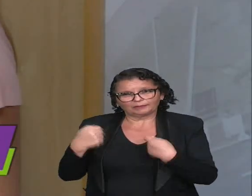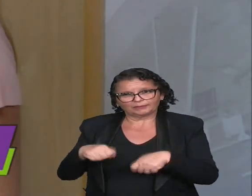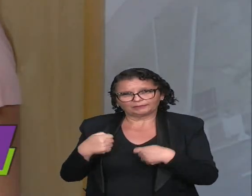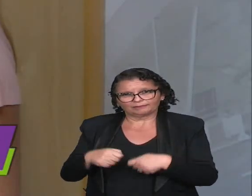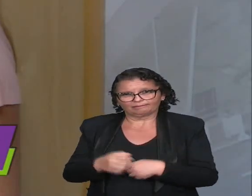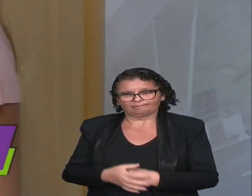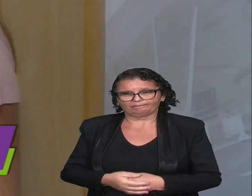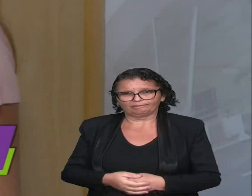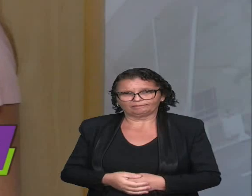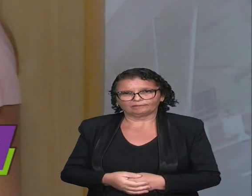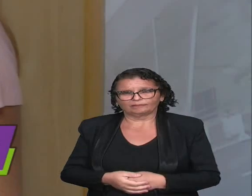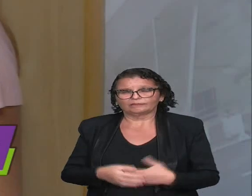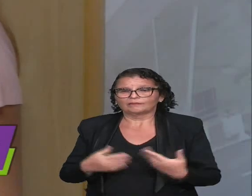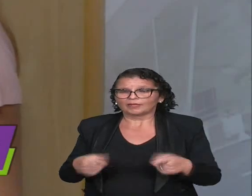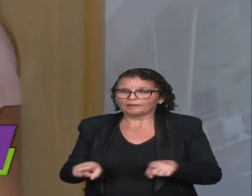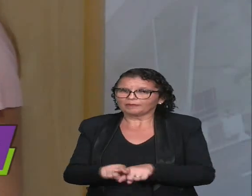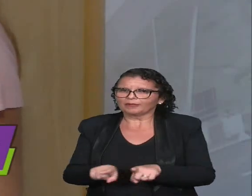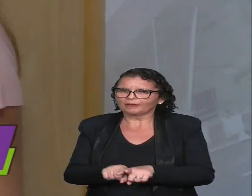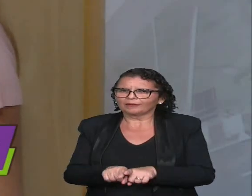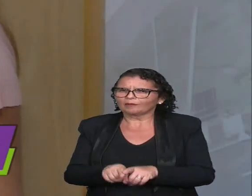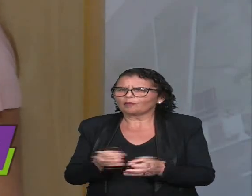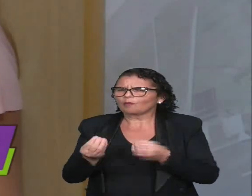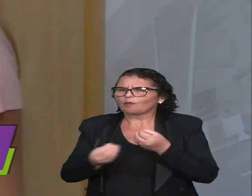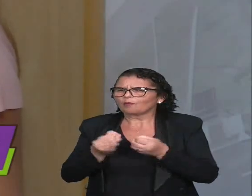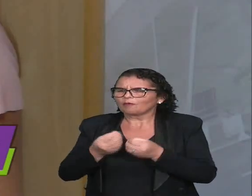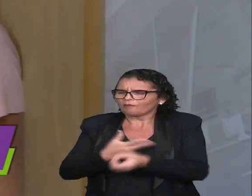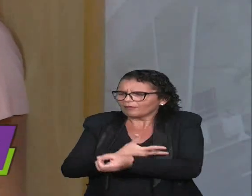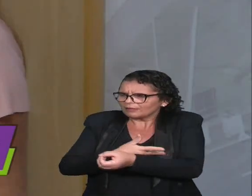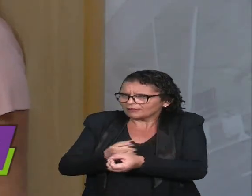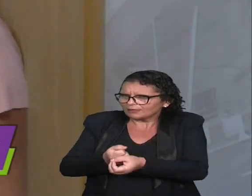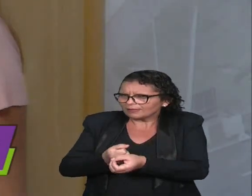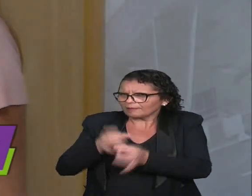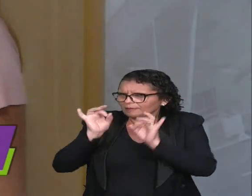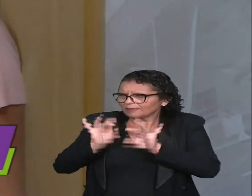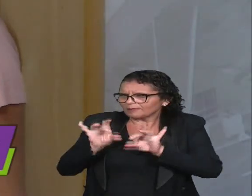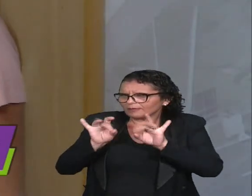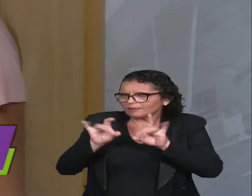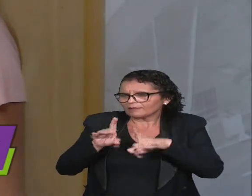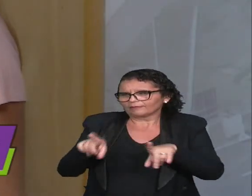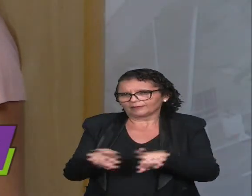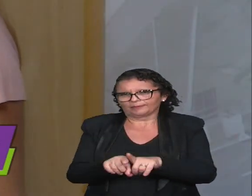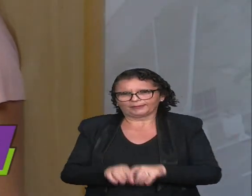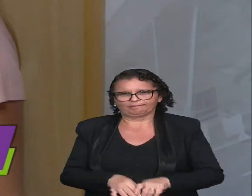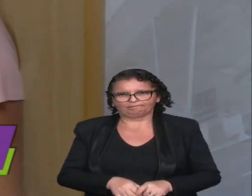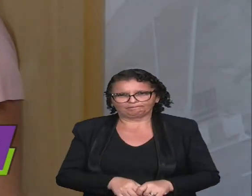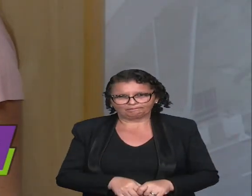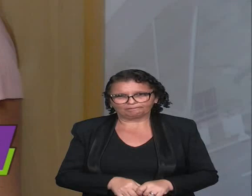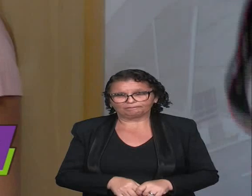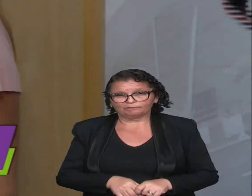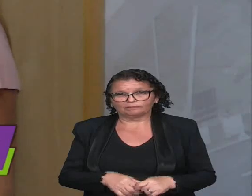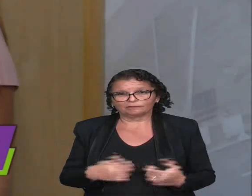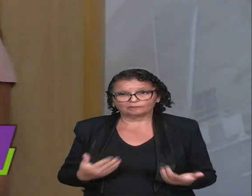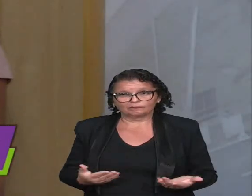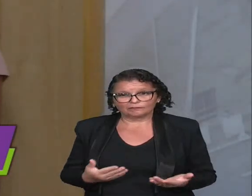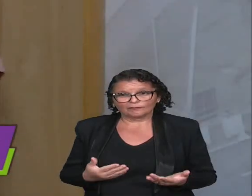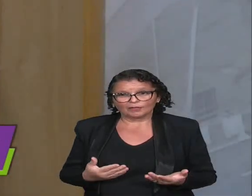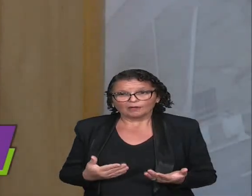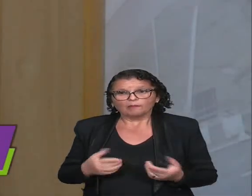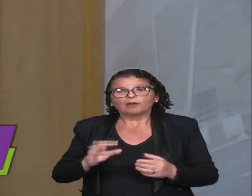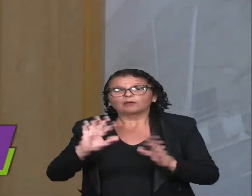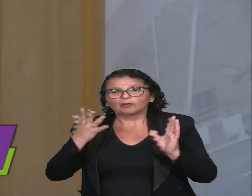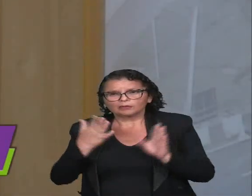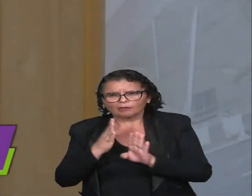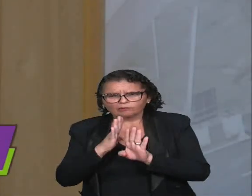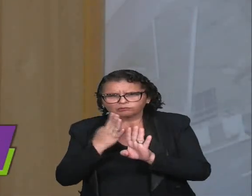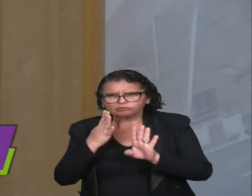tomar e também para poder fazer os exames que ele precisa e essa fila o que mais